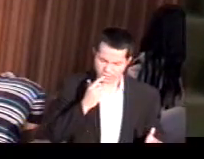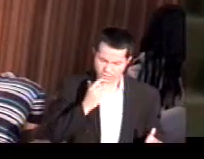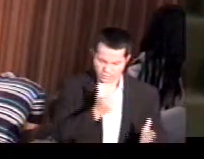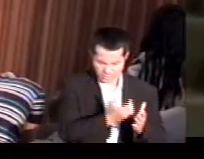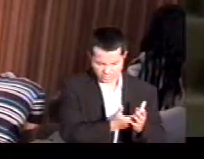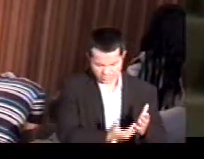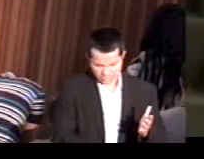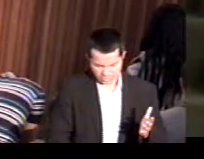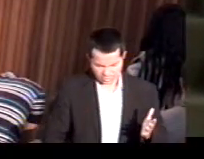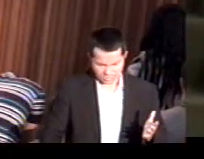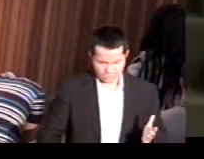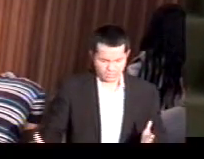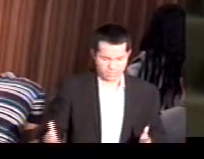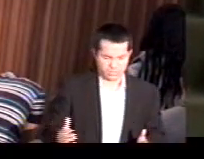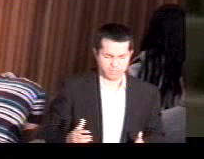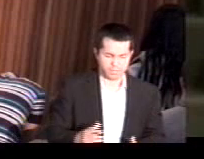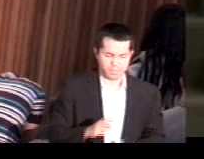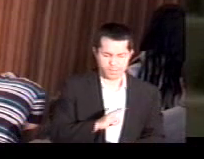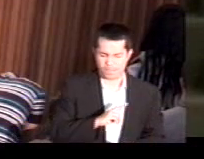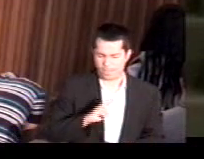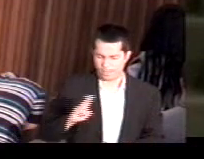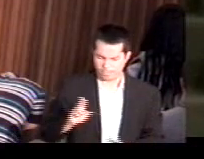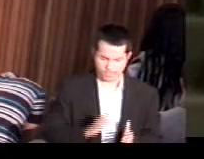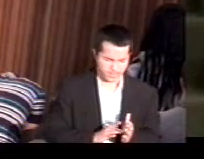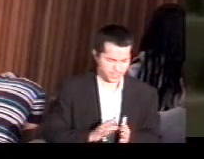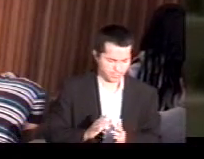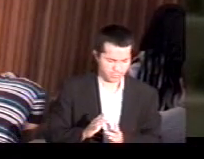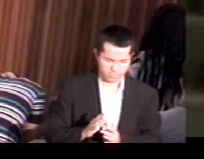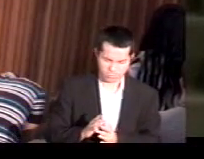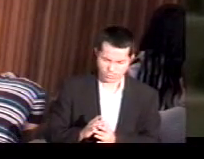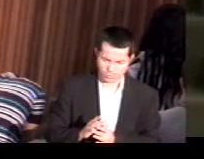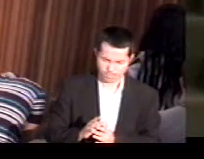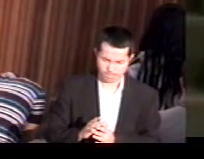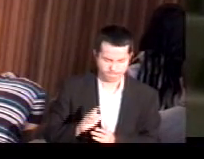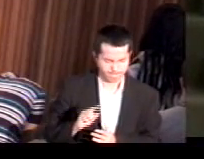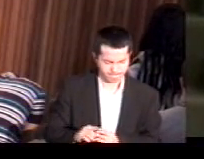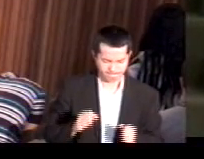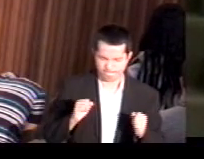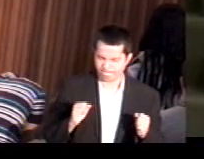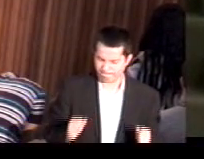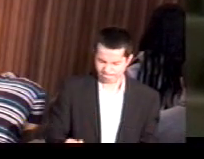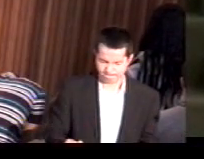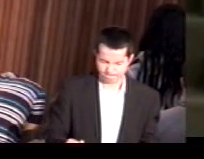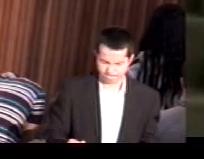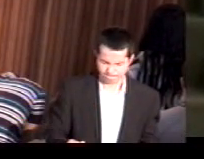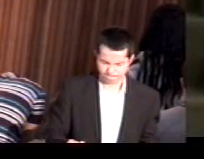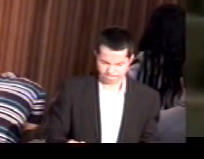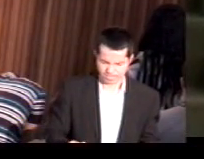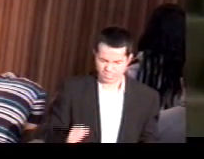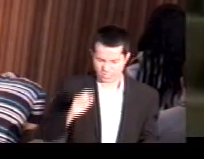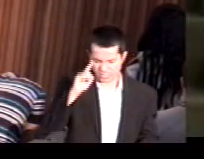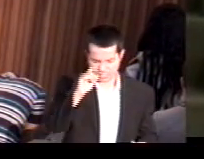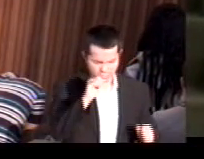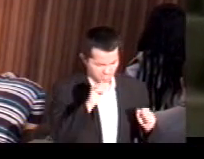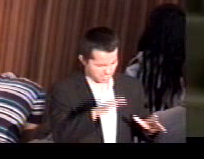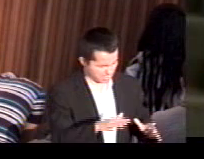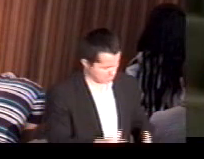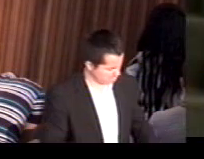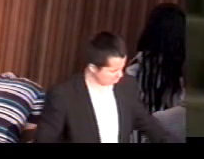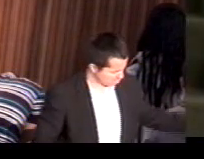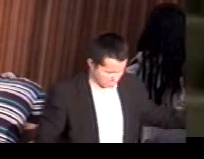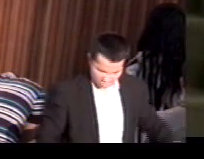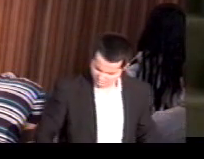Cordeiro. Bendito sois por causa de Jesus, o Rei da Justiça e da